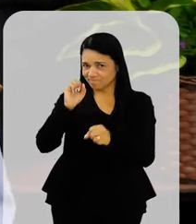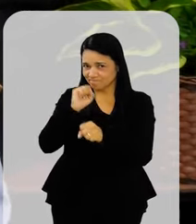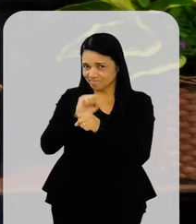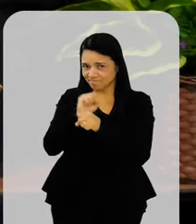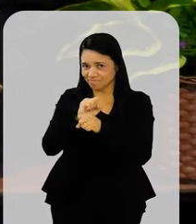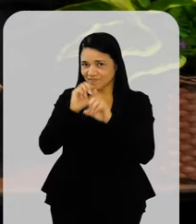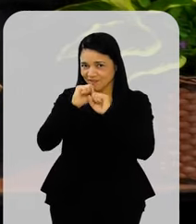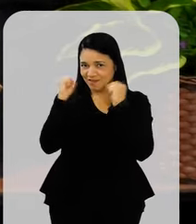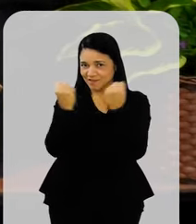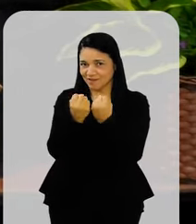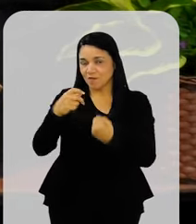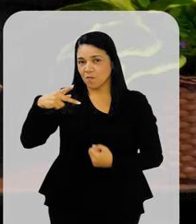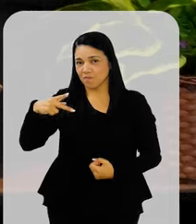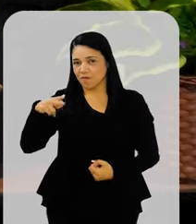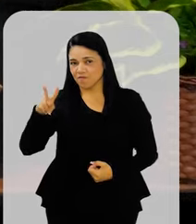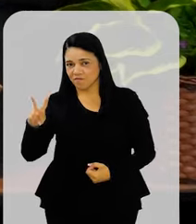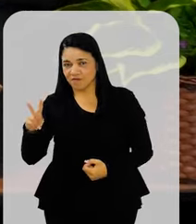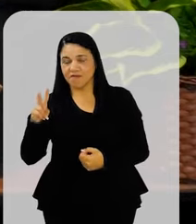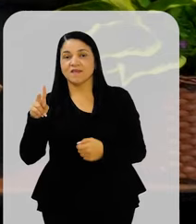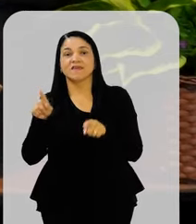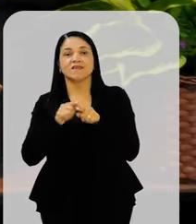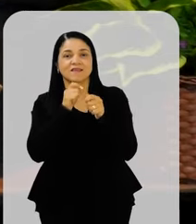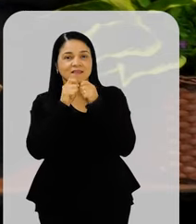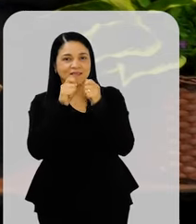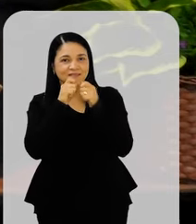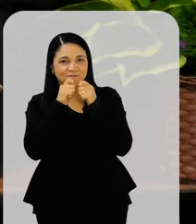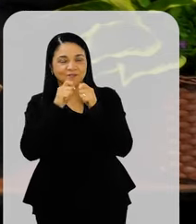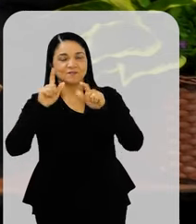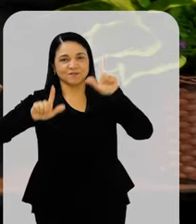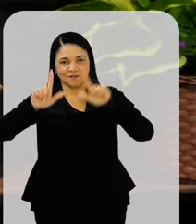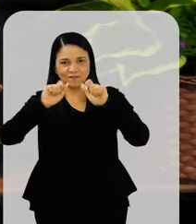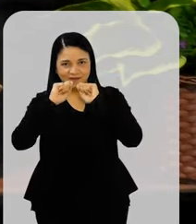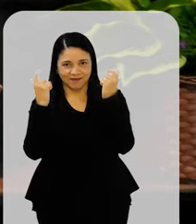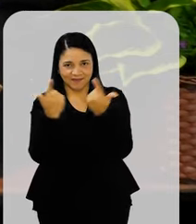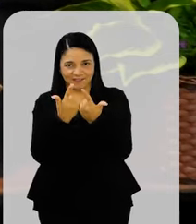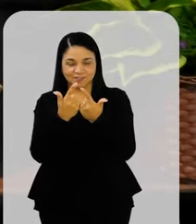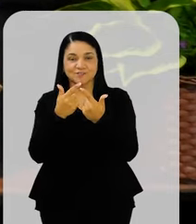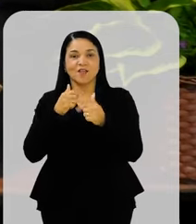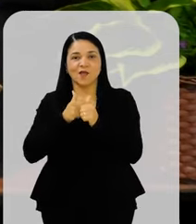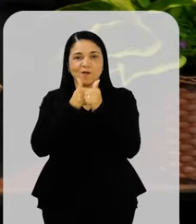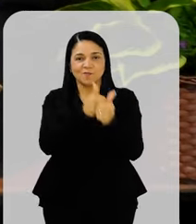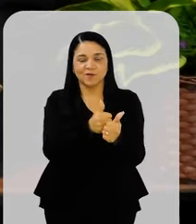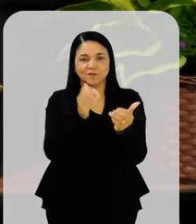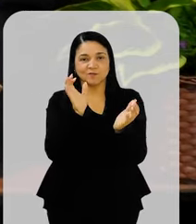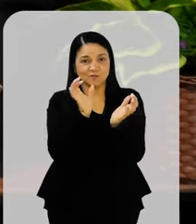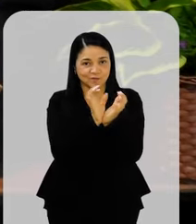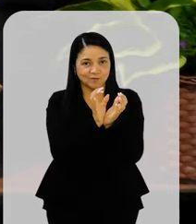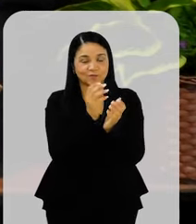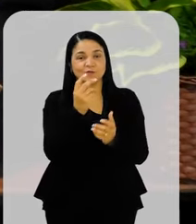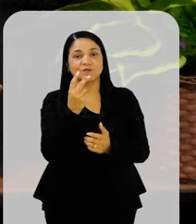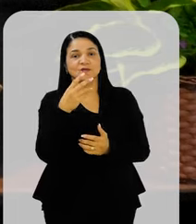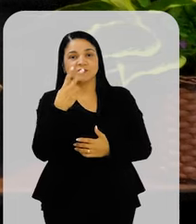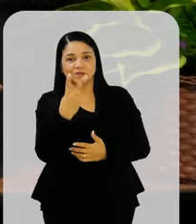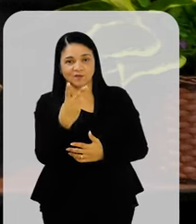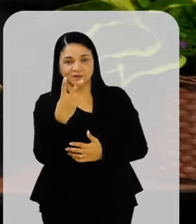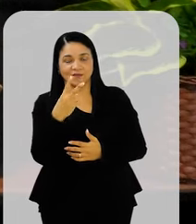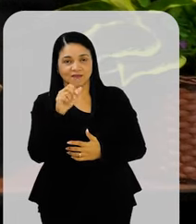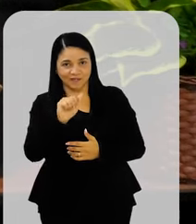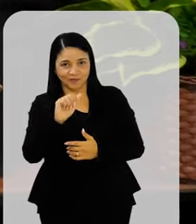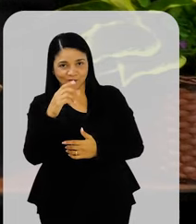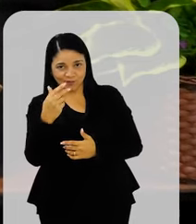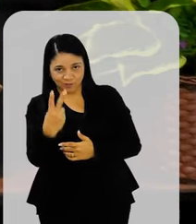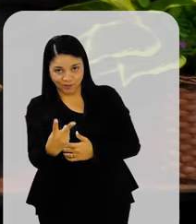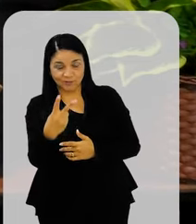volta aqui no Arena Esportiva com Paulo Vitor Viviani, repórter também da TV Alerj, que tem acompanhado os jogos da Série A2, e